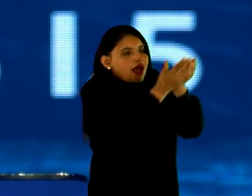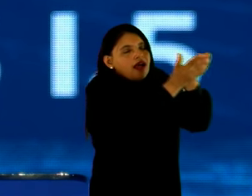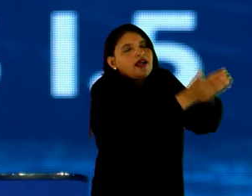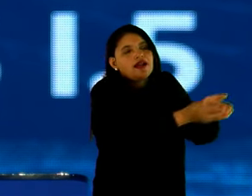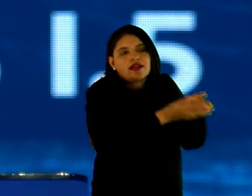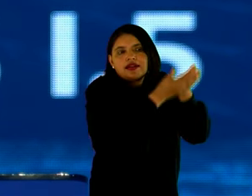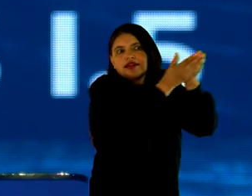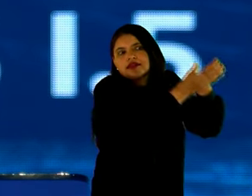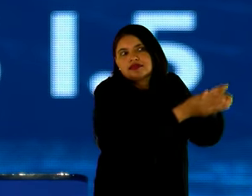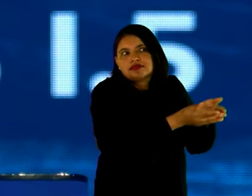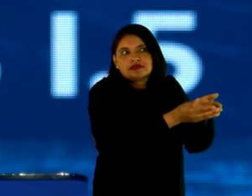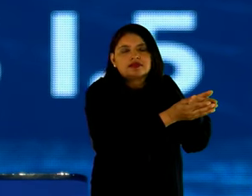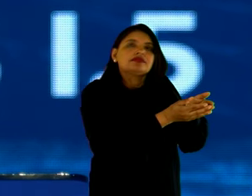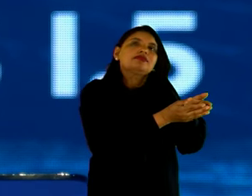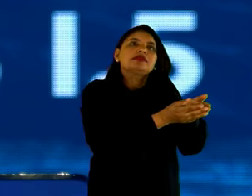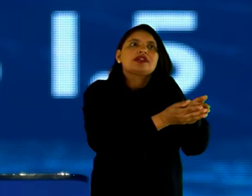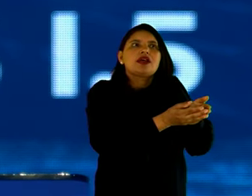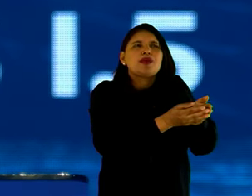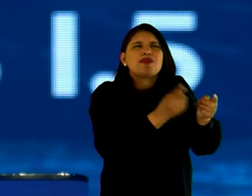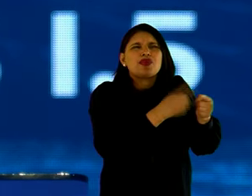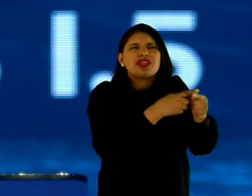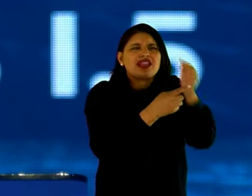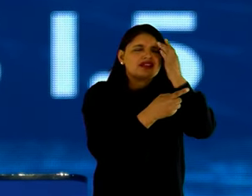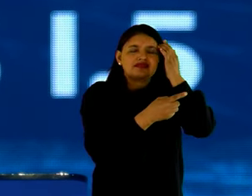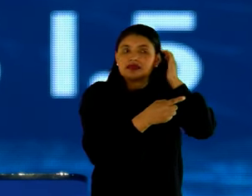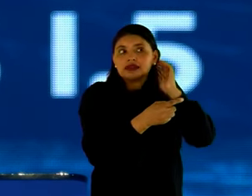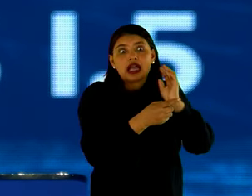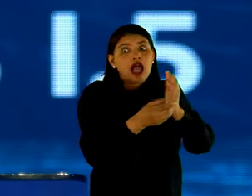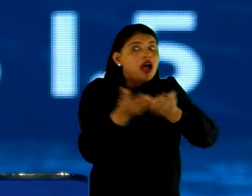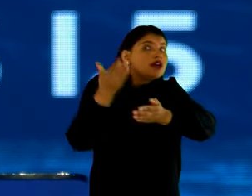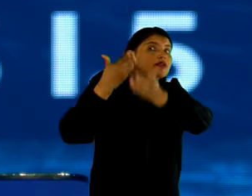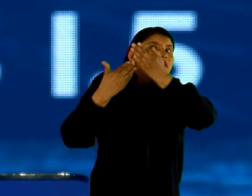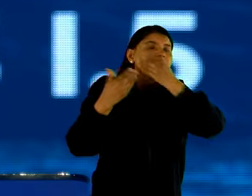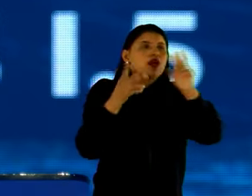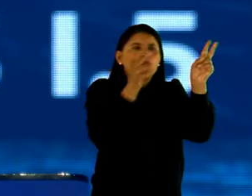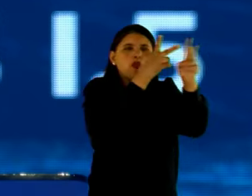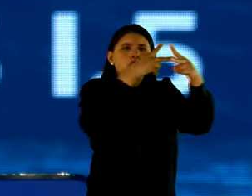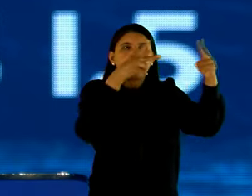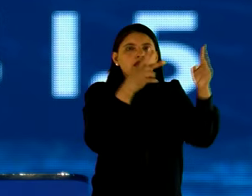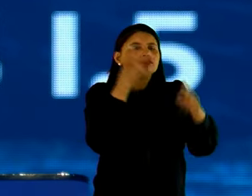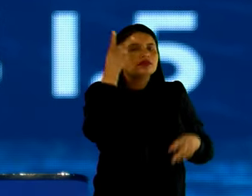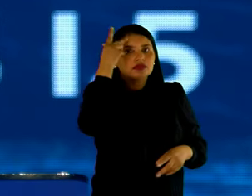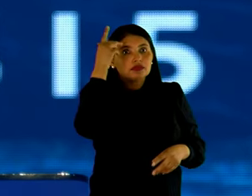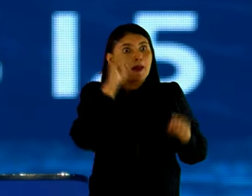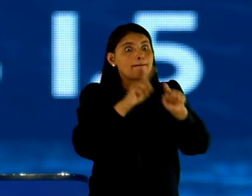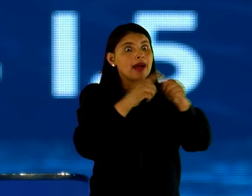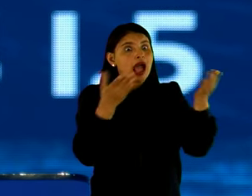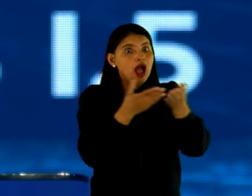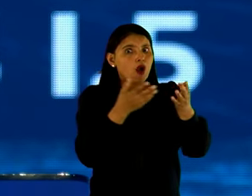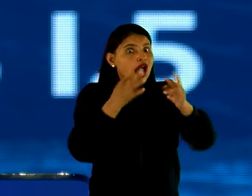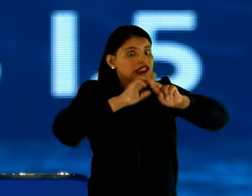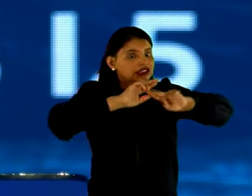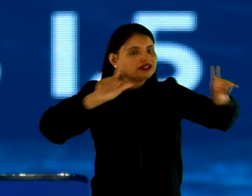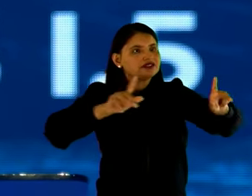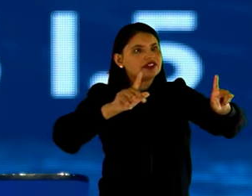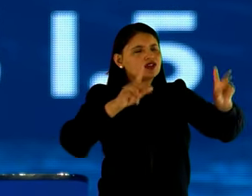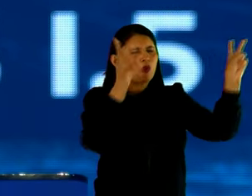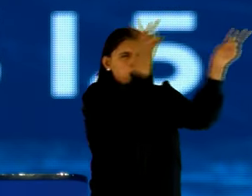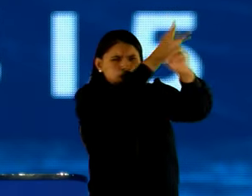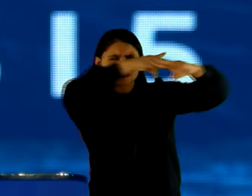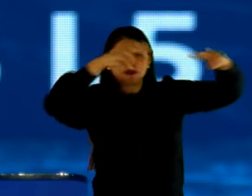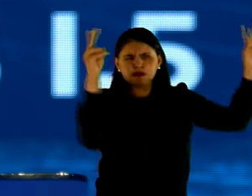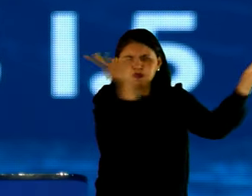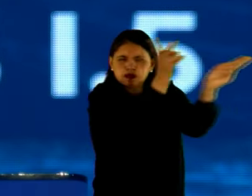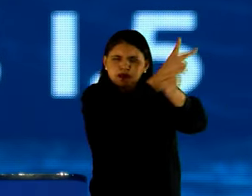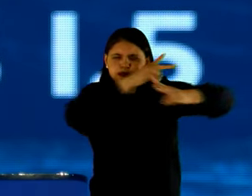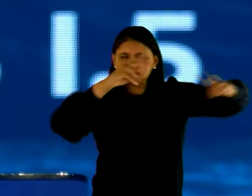como nunca ninguém viu antes. Totalmente diferente aquele navio balançando de um lado para o outro. E diz aqui a a narrativa bíblica